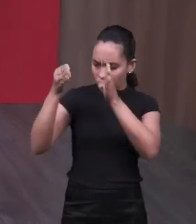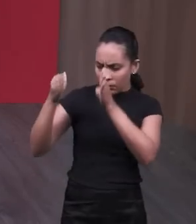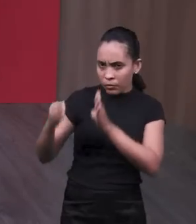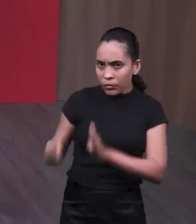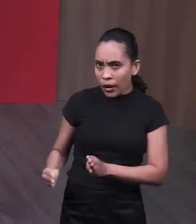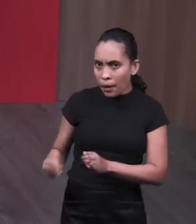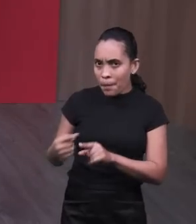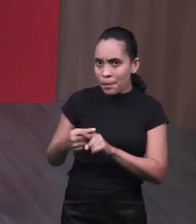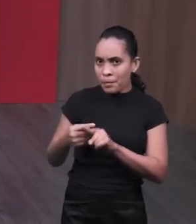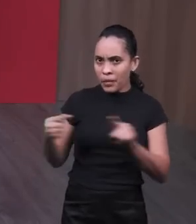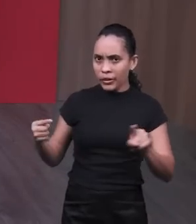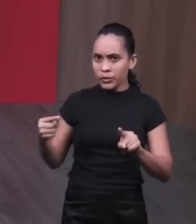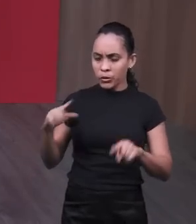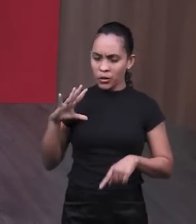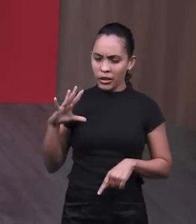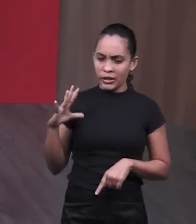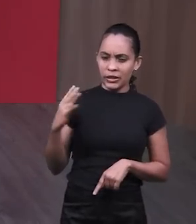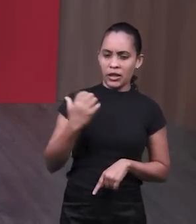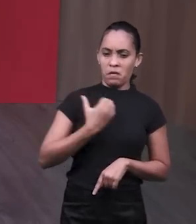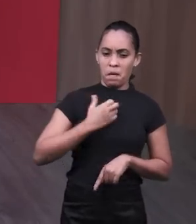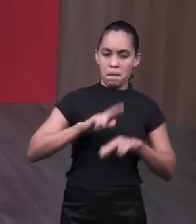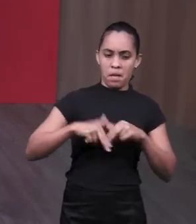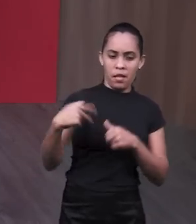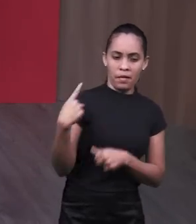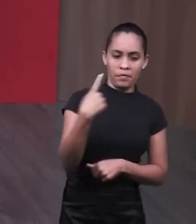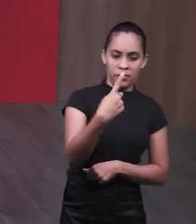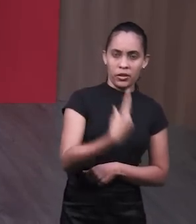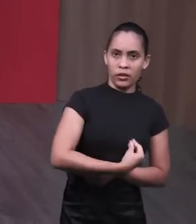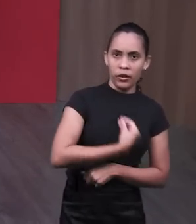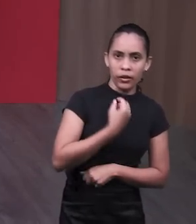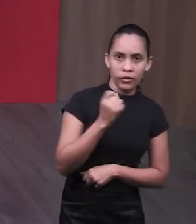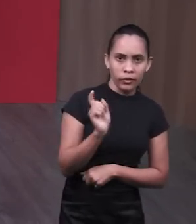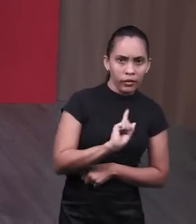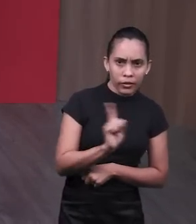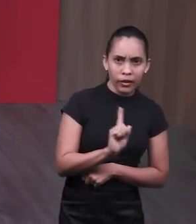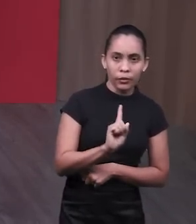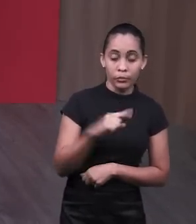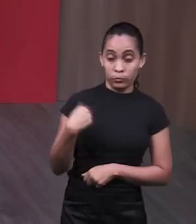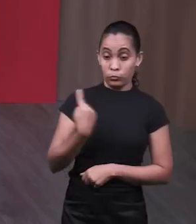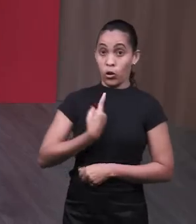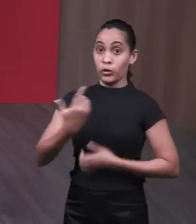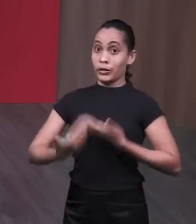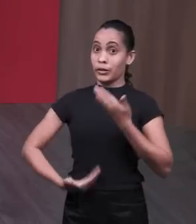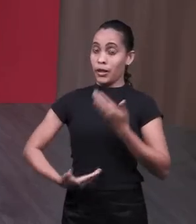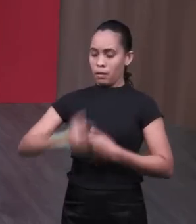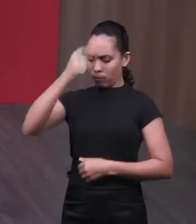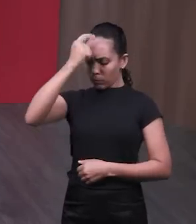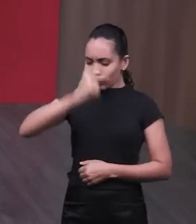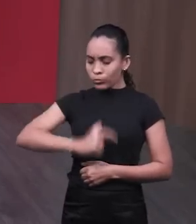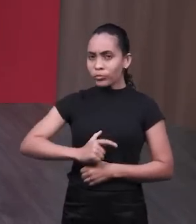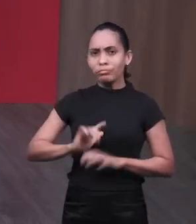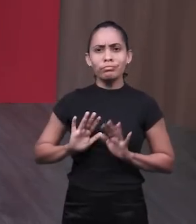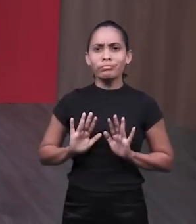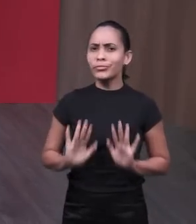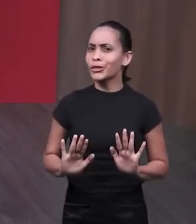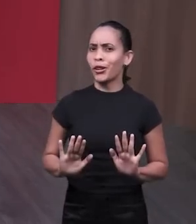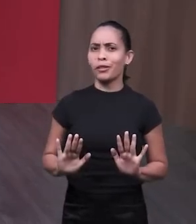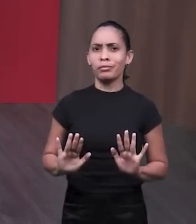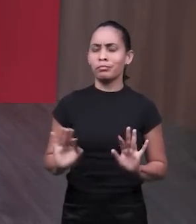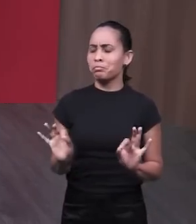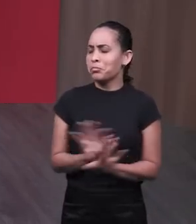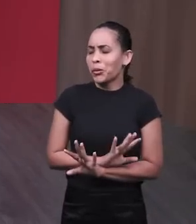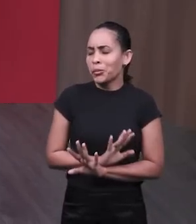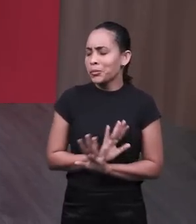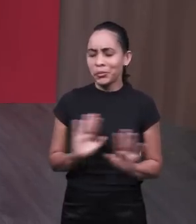fiel, mas o Senhor não estava salvando através dele. E talvez na concepção de Isaías, e eu acho que na nossa também, se eu sou um servo, me basta. O Senhor vem e